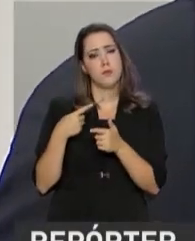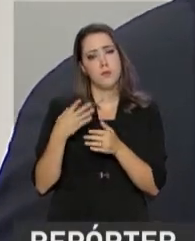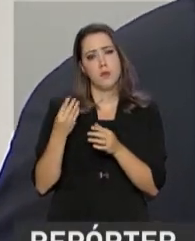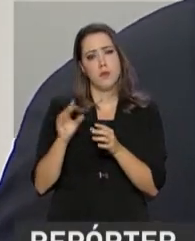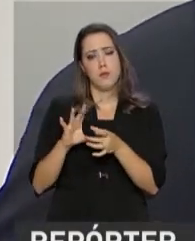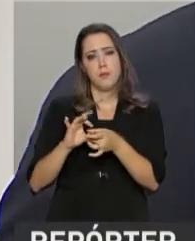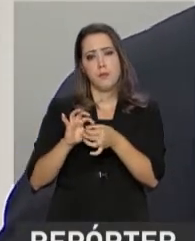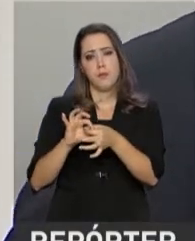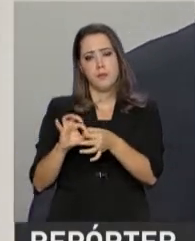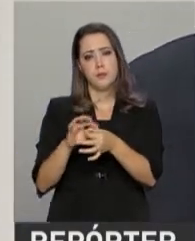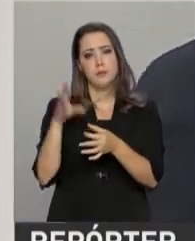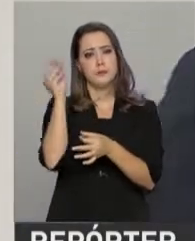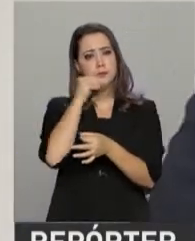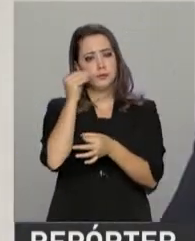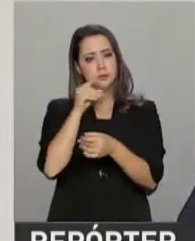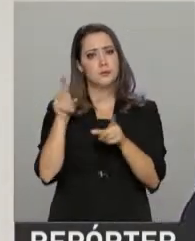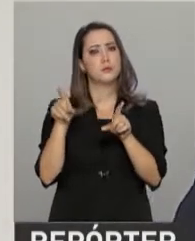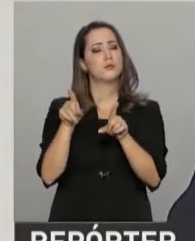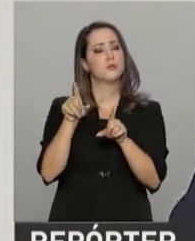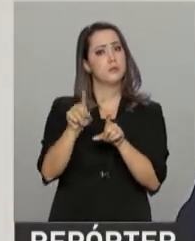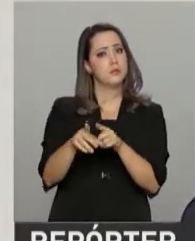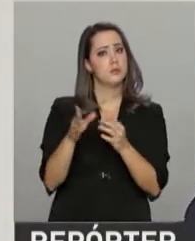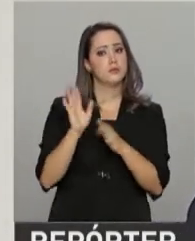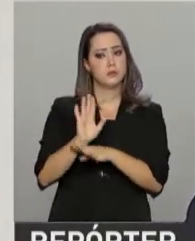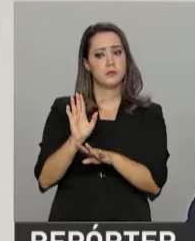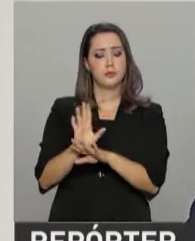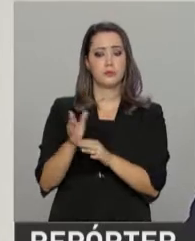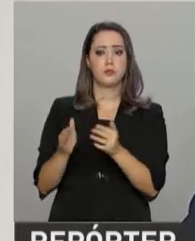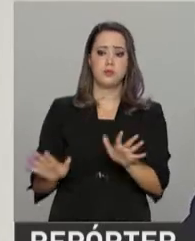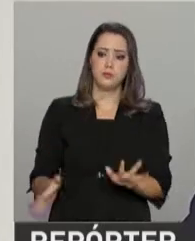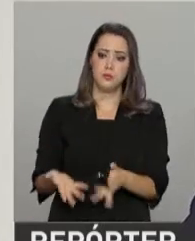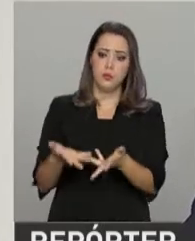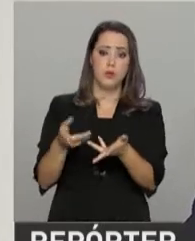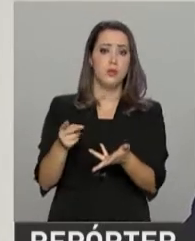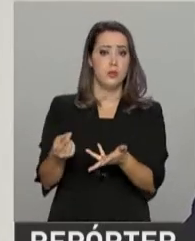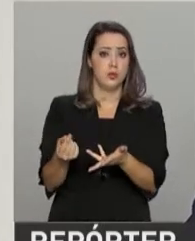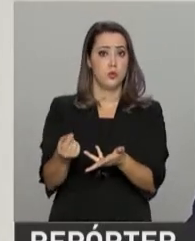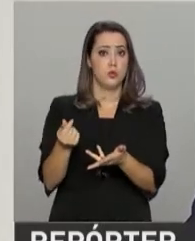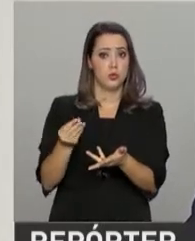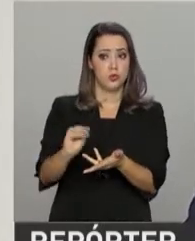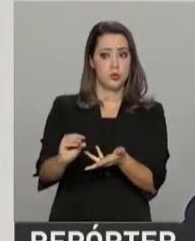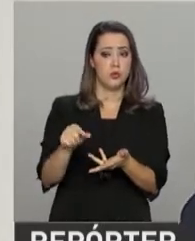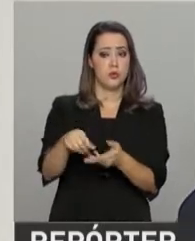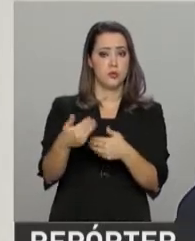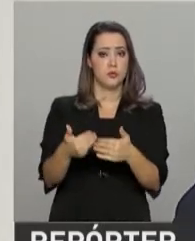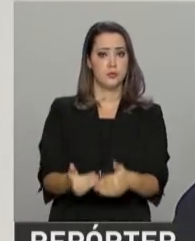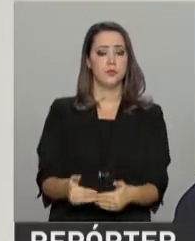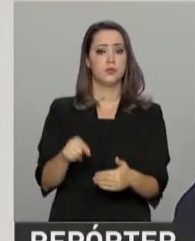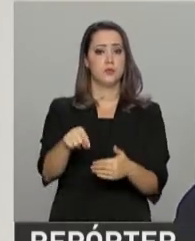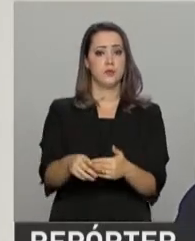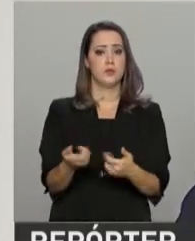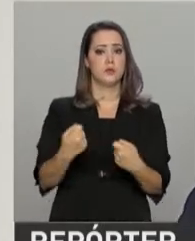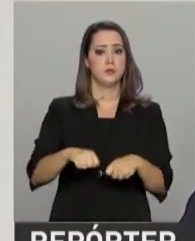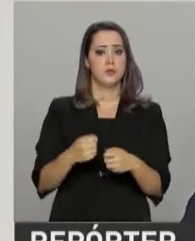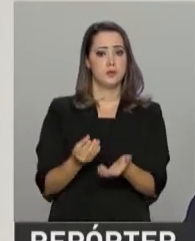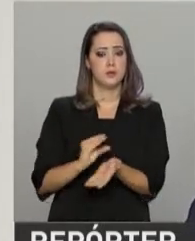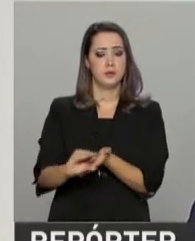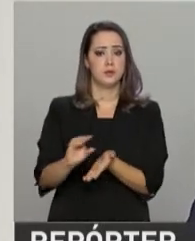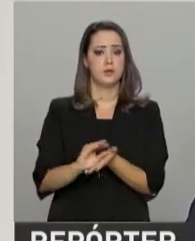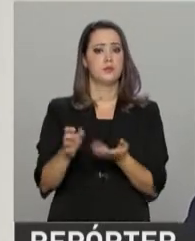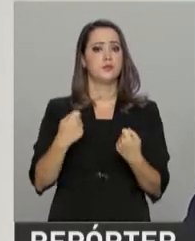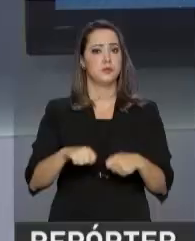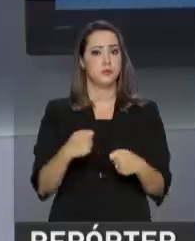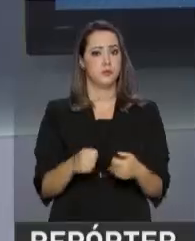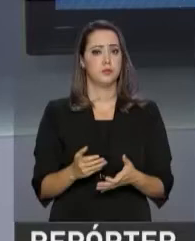essa história que precisa um apoio é da produção para que eles possam fazer frente à quantidade e à demanda de investimentos que é